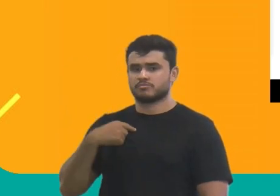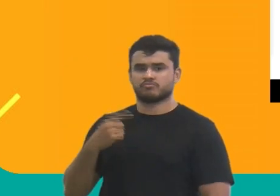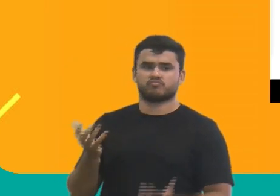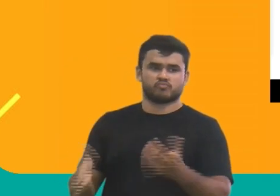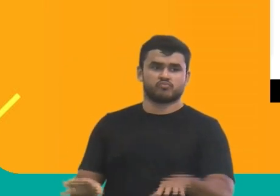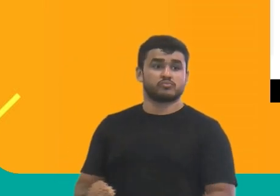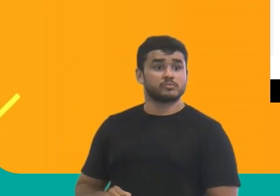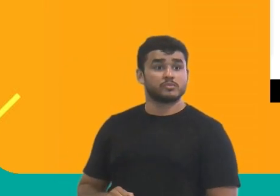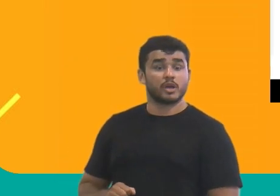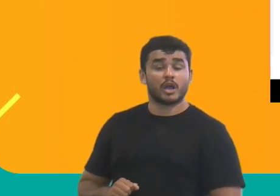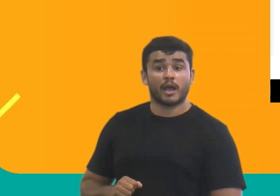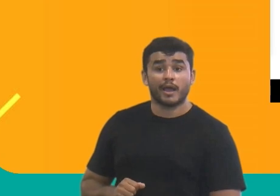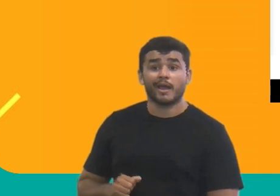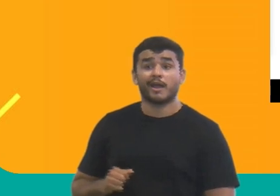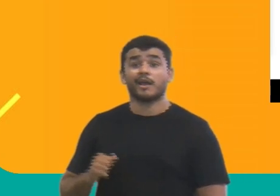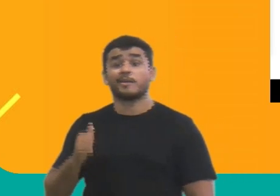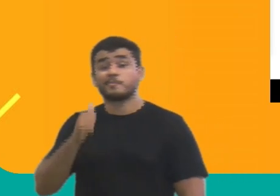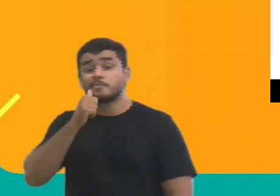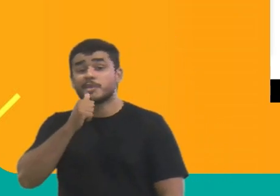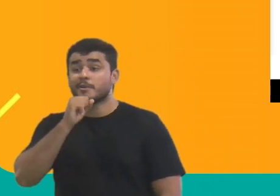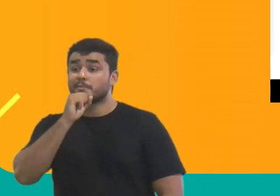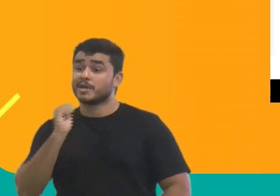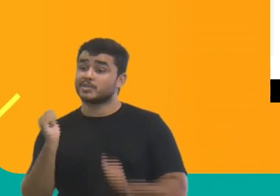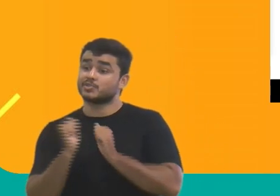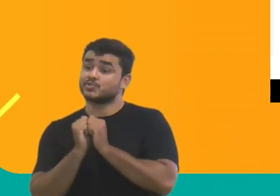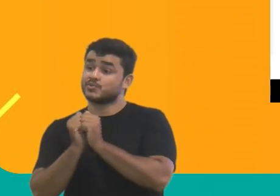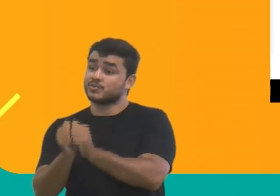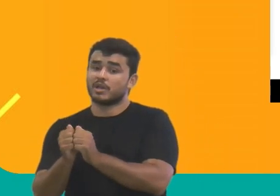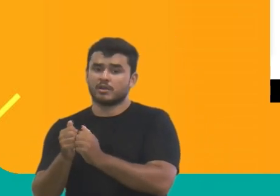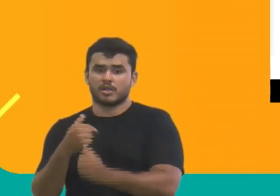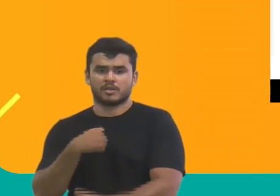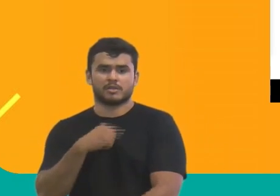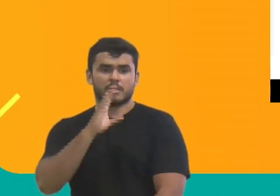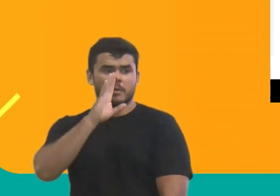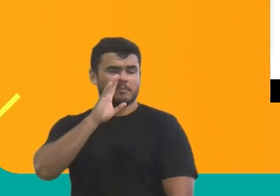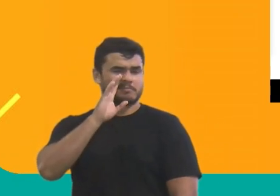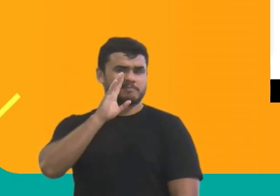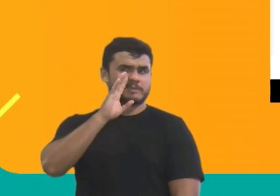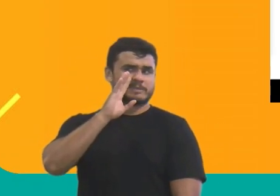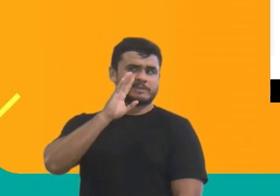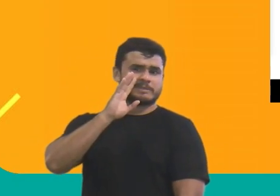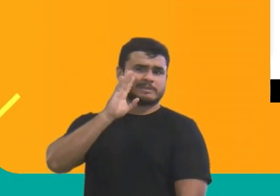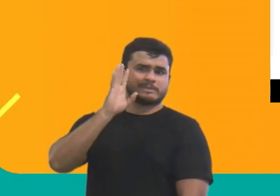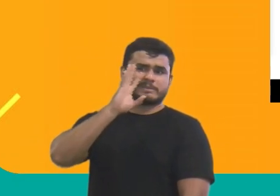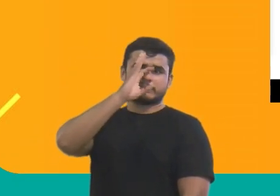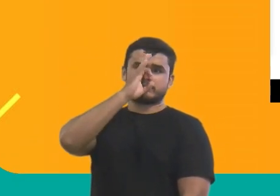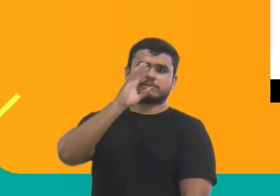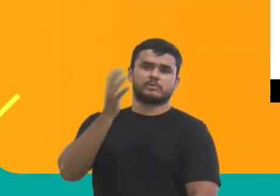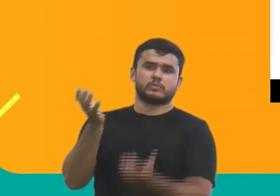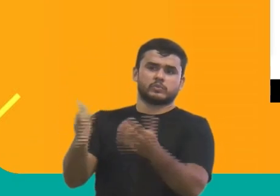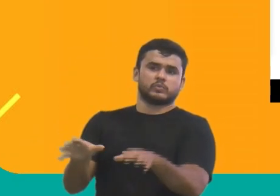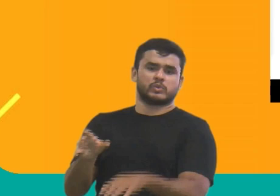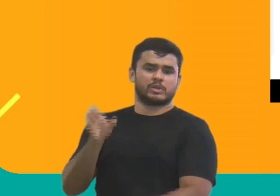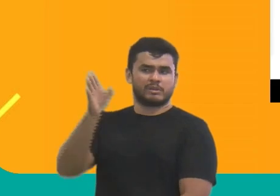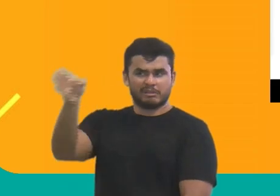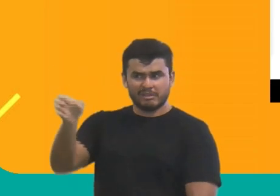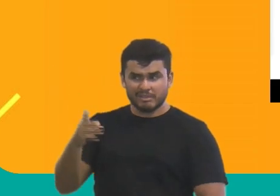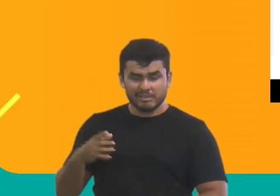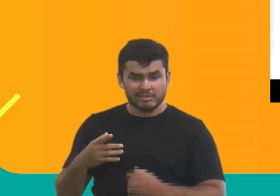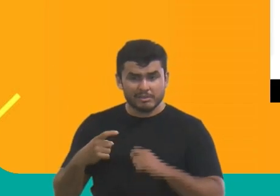nenhum. E a gente tem um preconceito literal de ir ao ginecologista, porque é claro, é uma